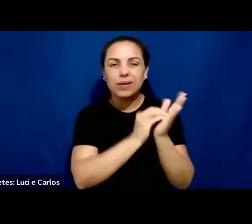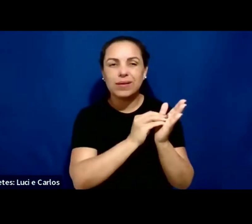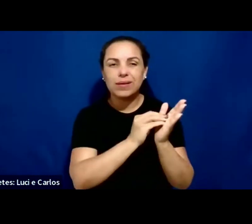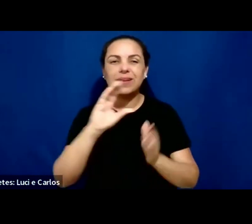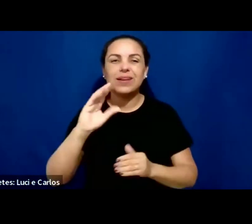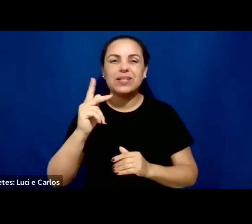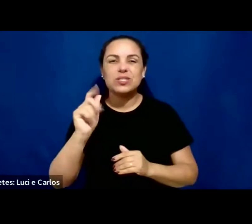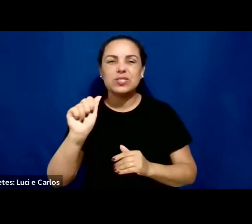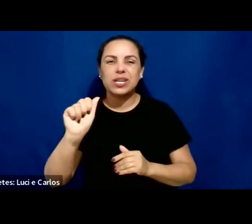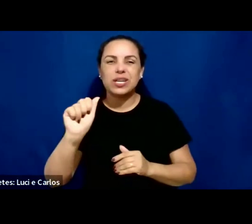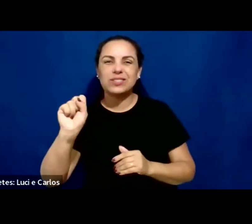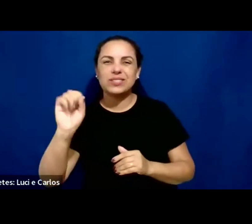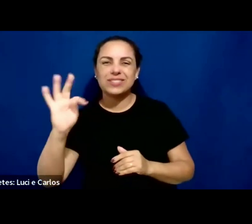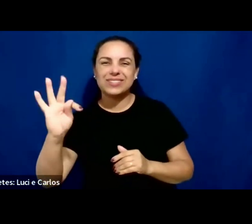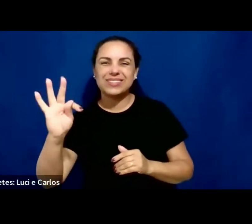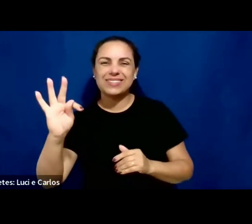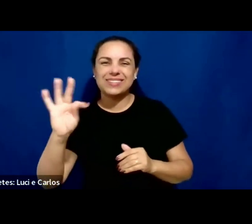xilocimol.